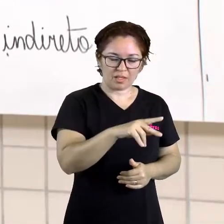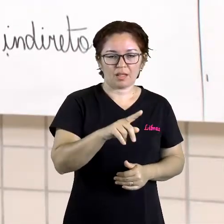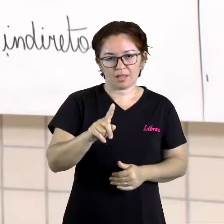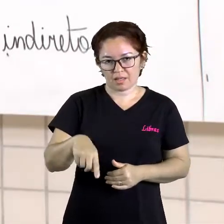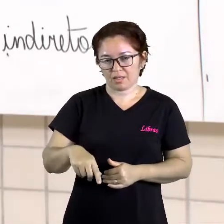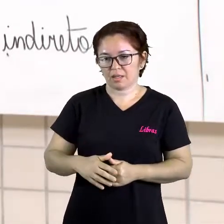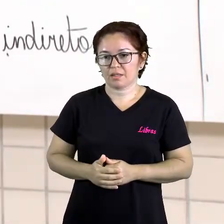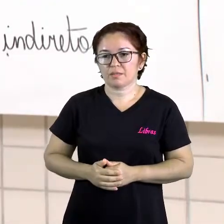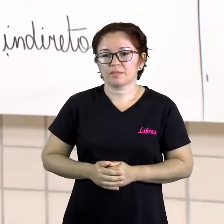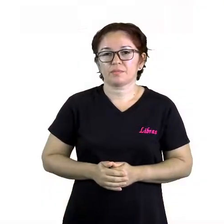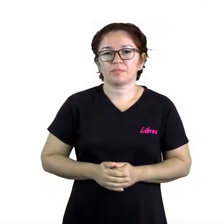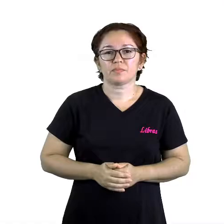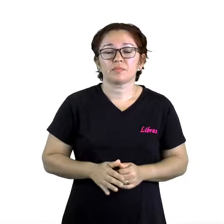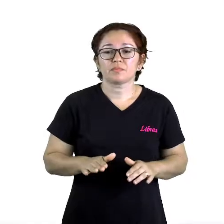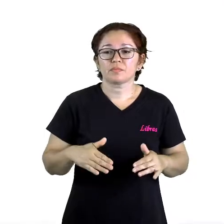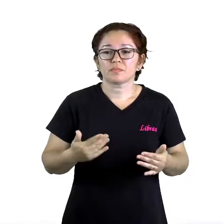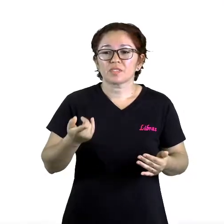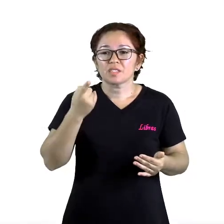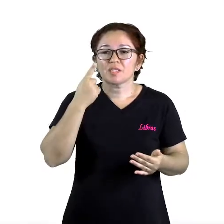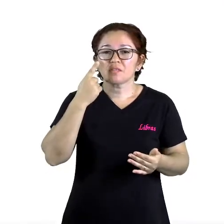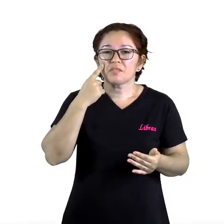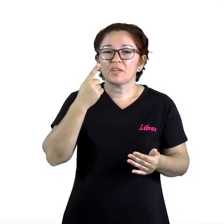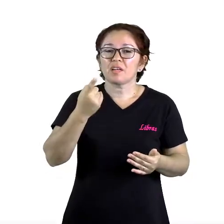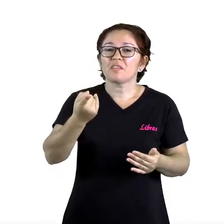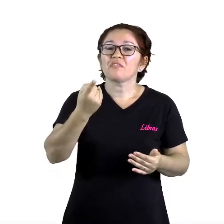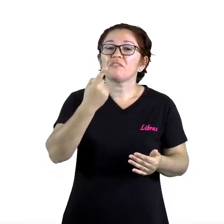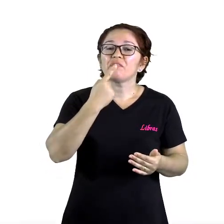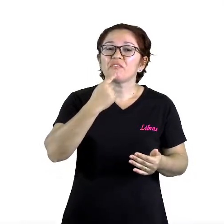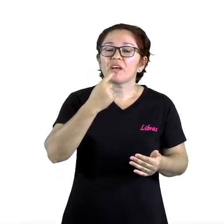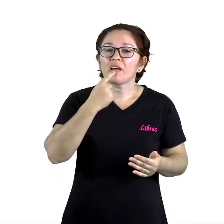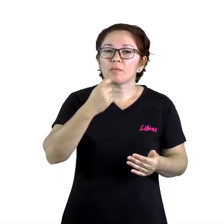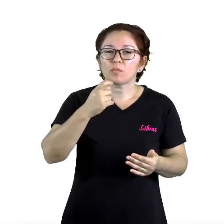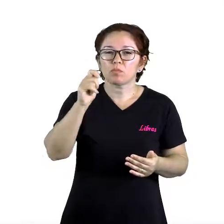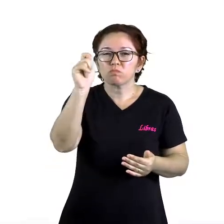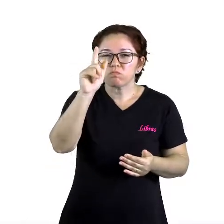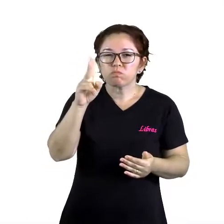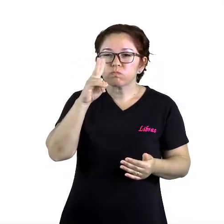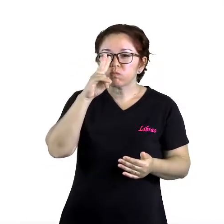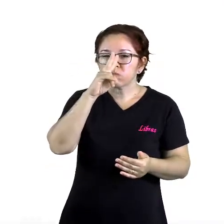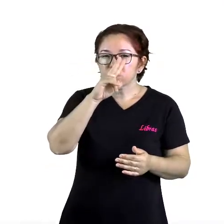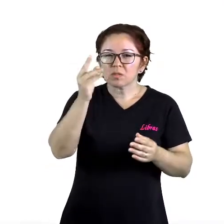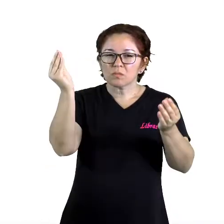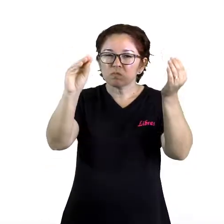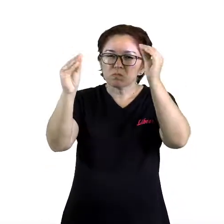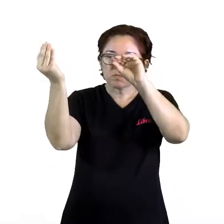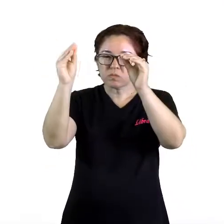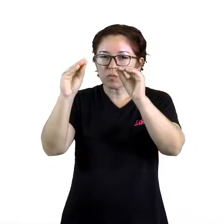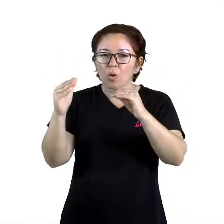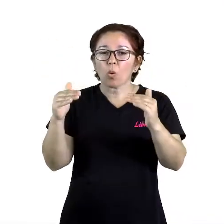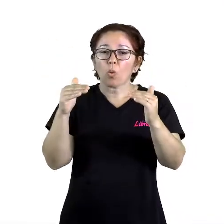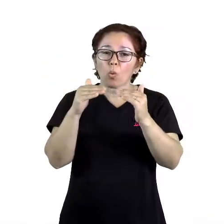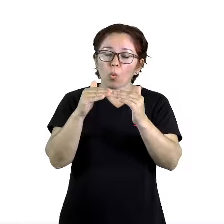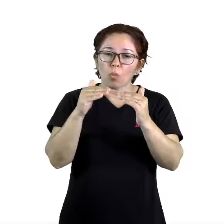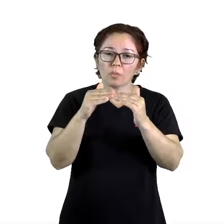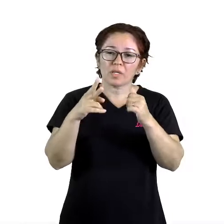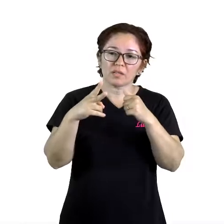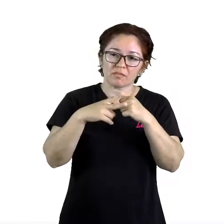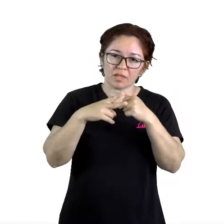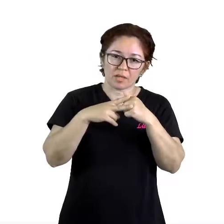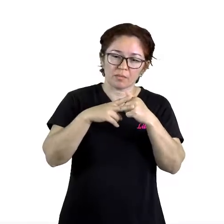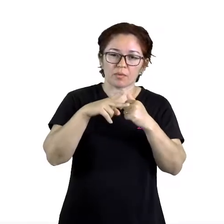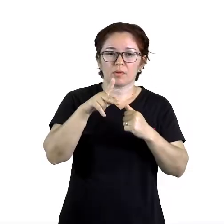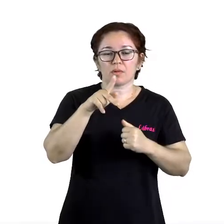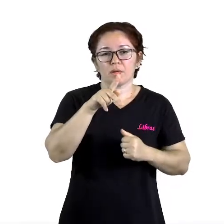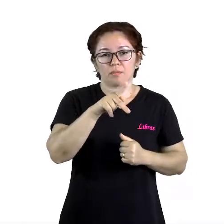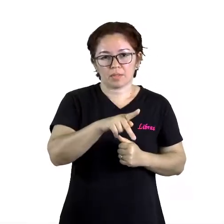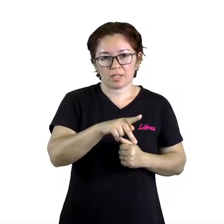Compare os verbos destacados no trecho e reflita se eles foram empregados no pretérito perfeito ou pretérito imperfeito.